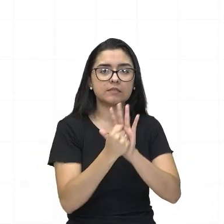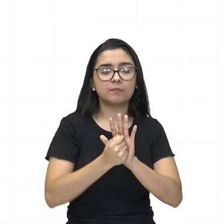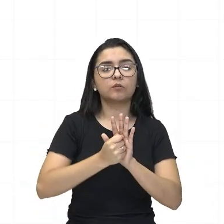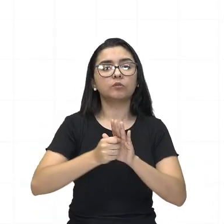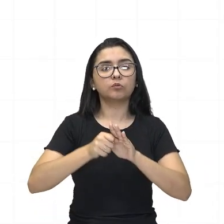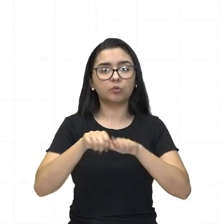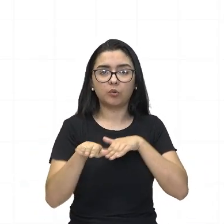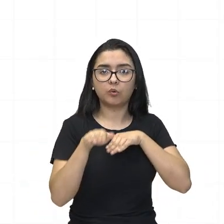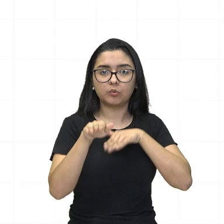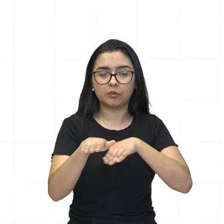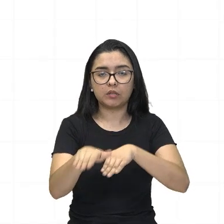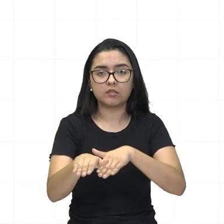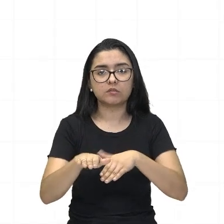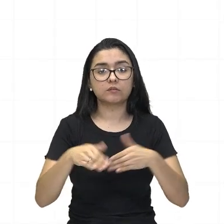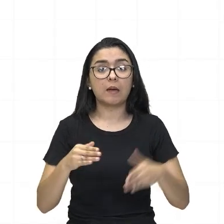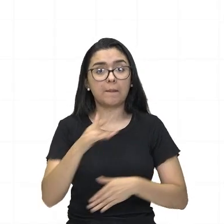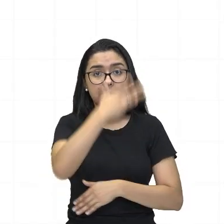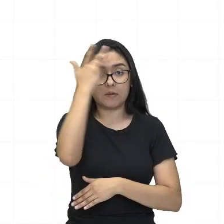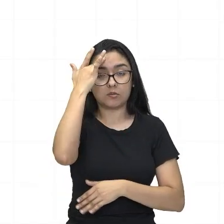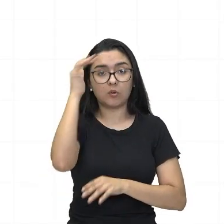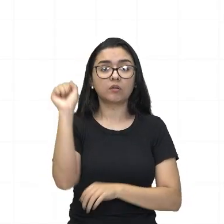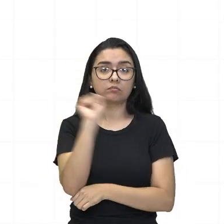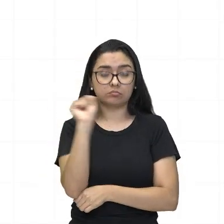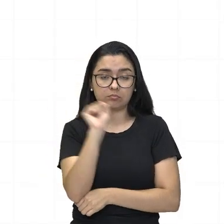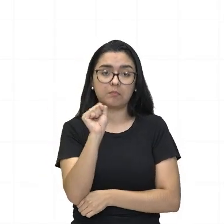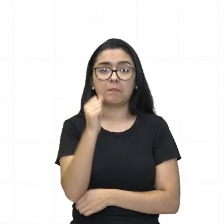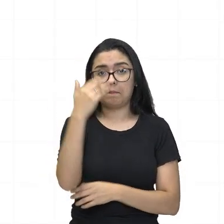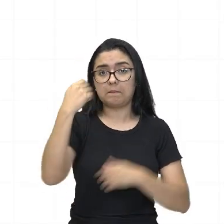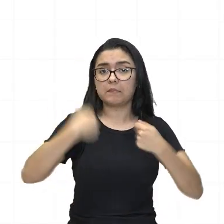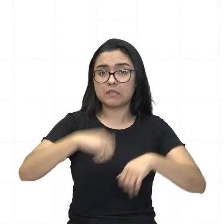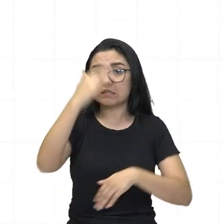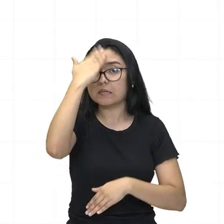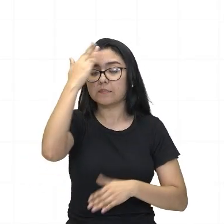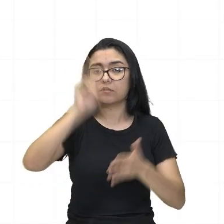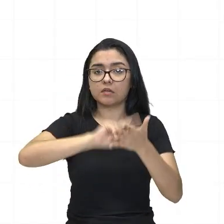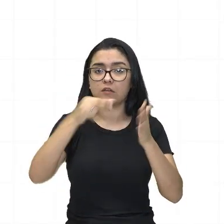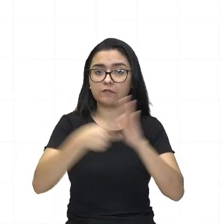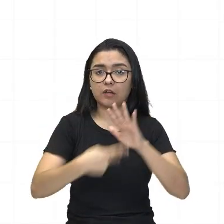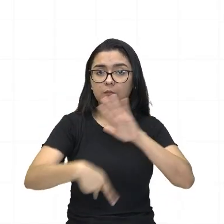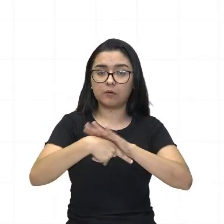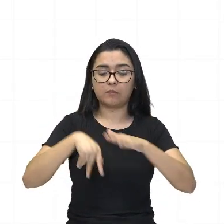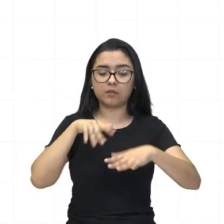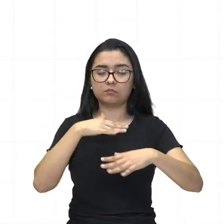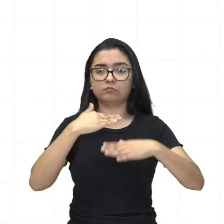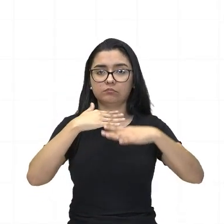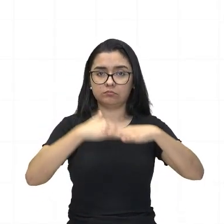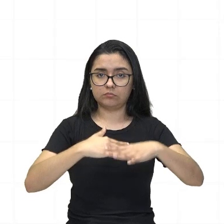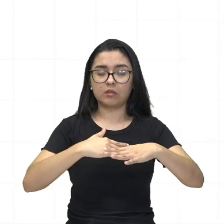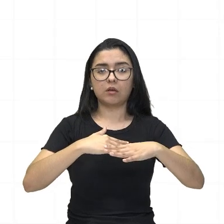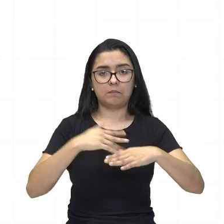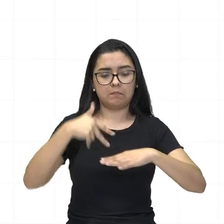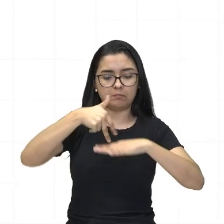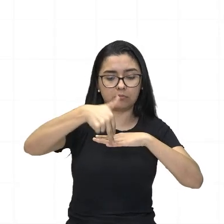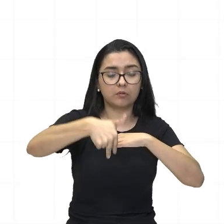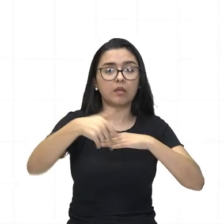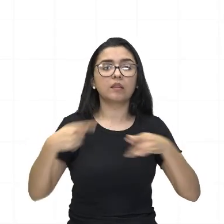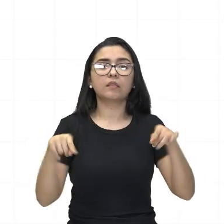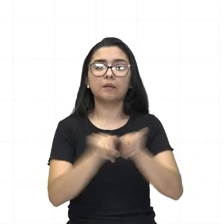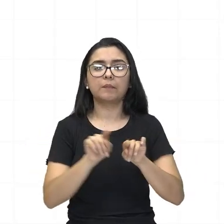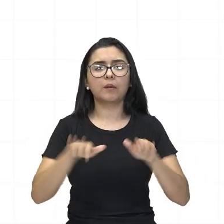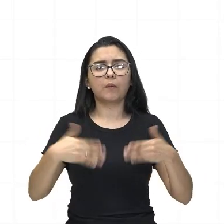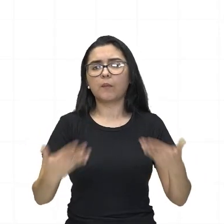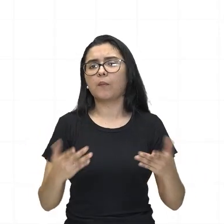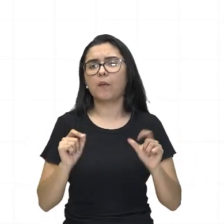dirige obrigatoriamente tem que saber o que essa faixa significa, o que esse símbolo significa e qual é